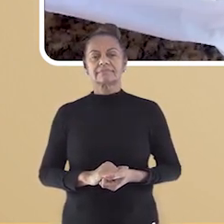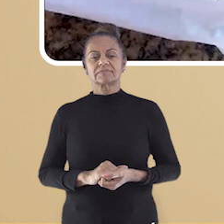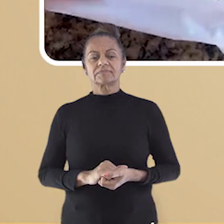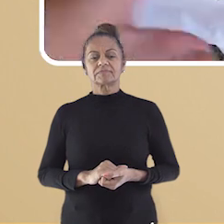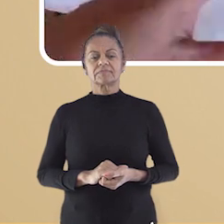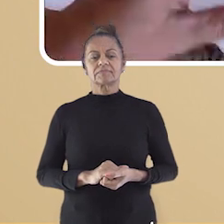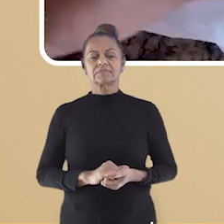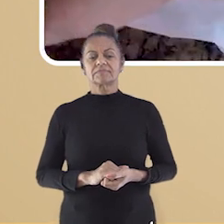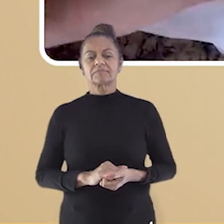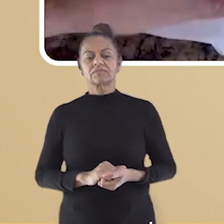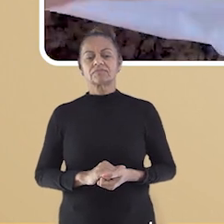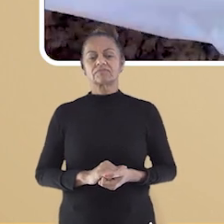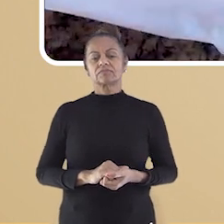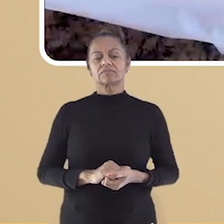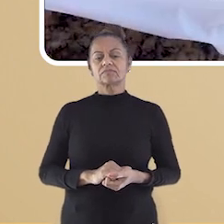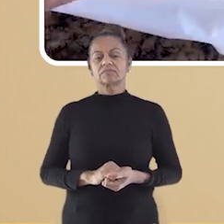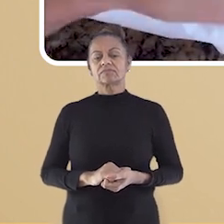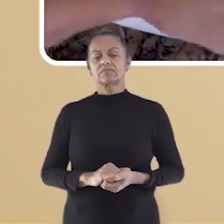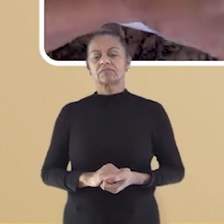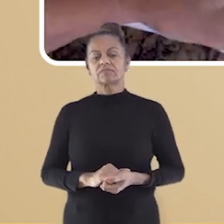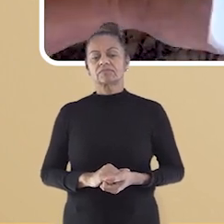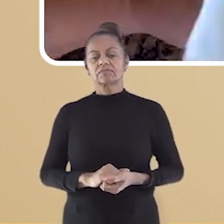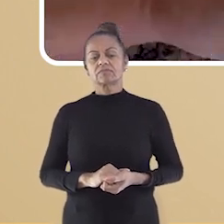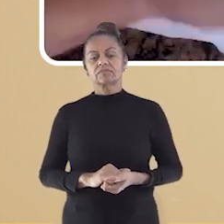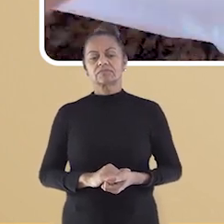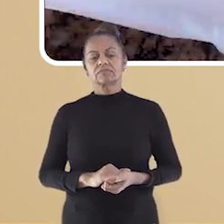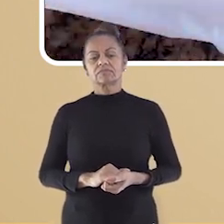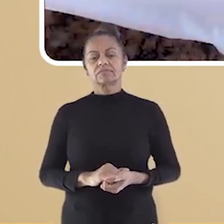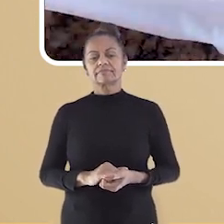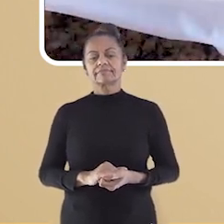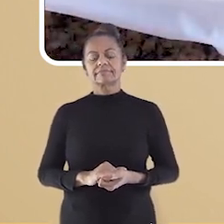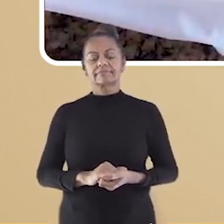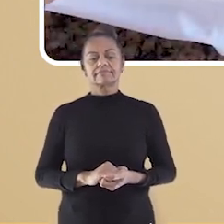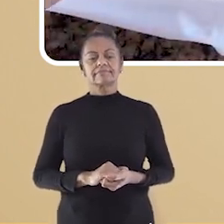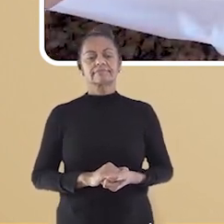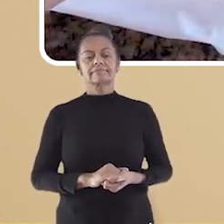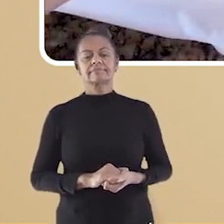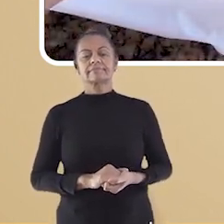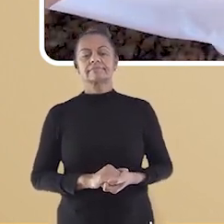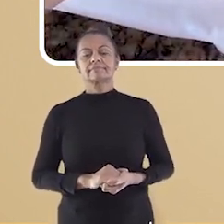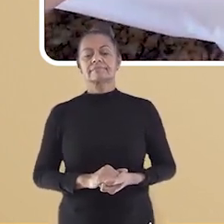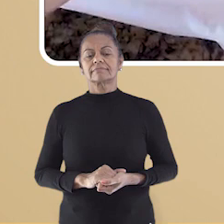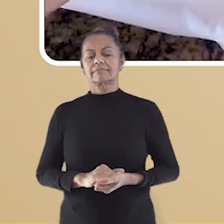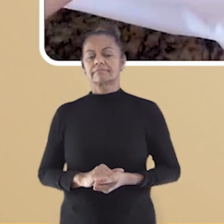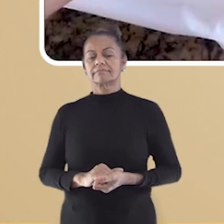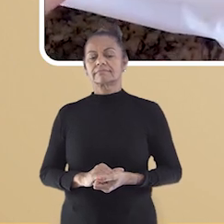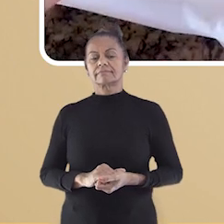300 e... Opa, passou. Aí o que passar eu tenho que retirar.